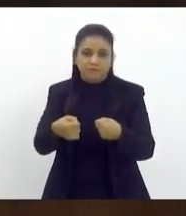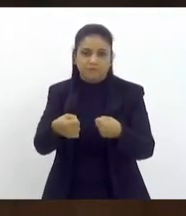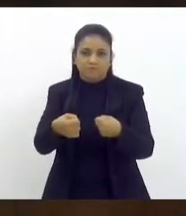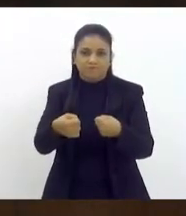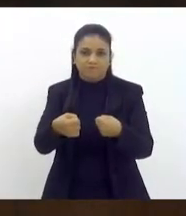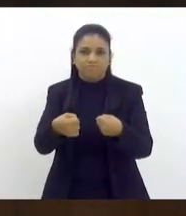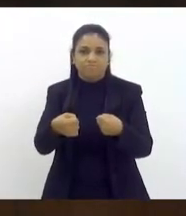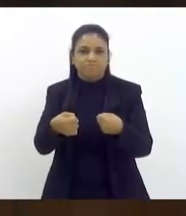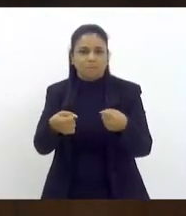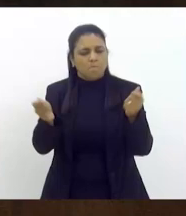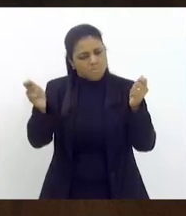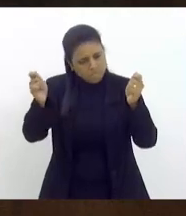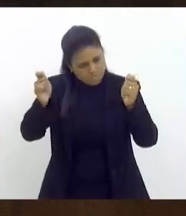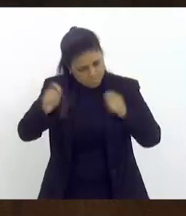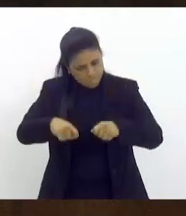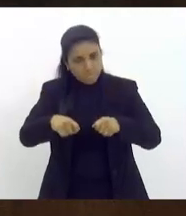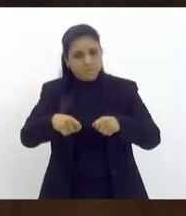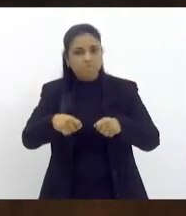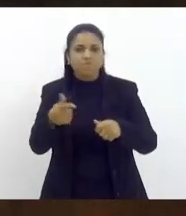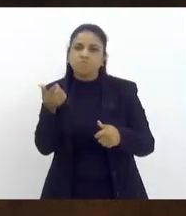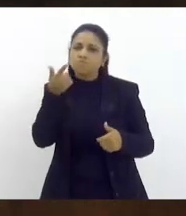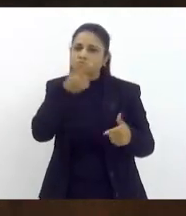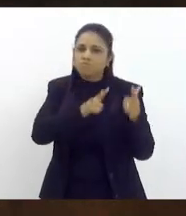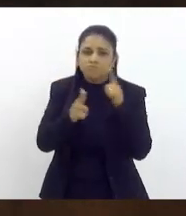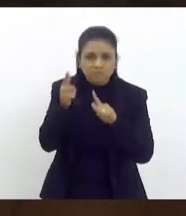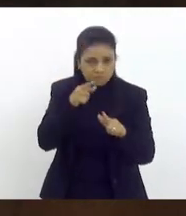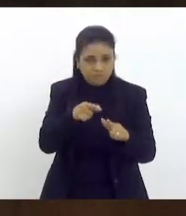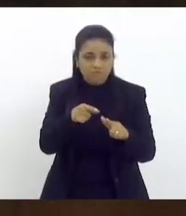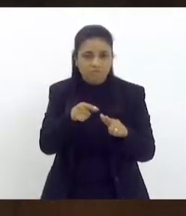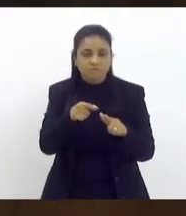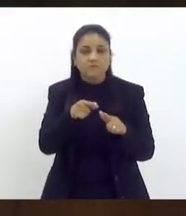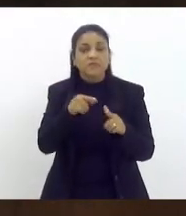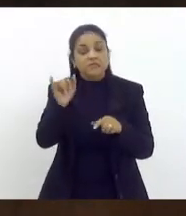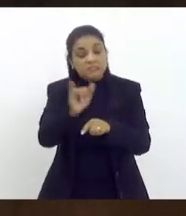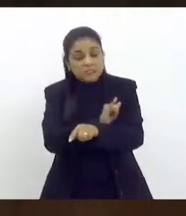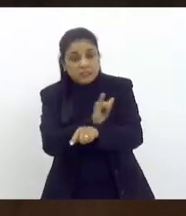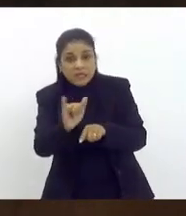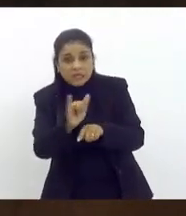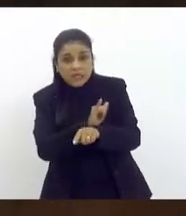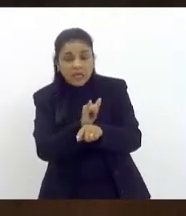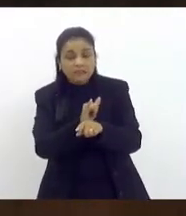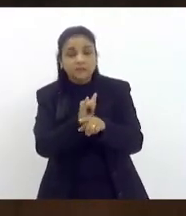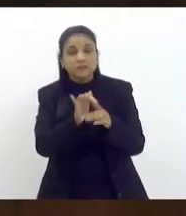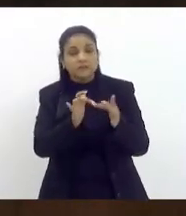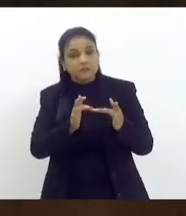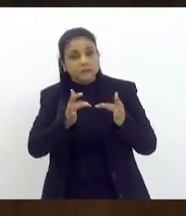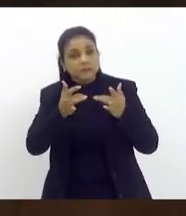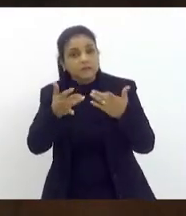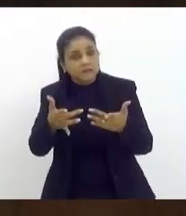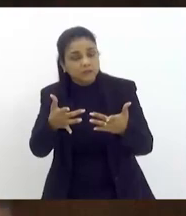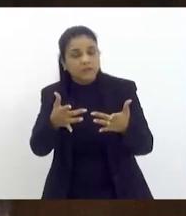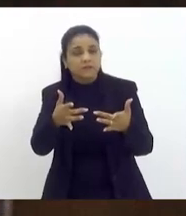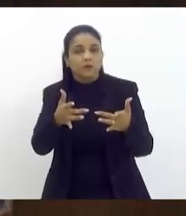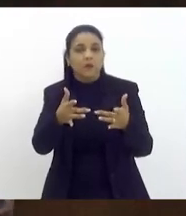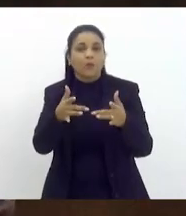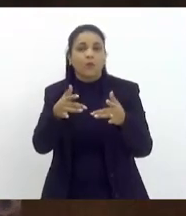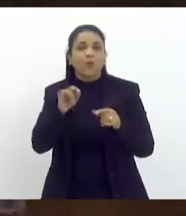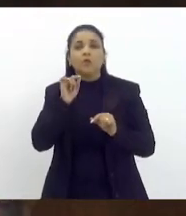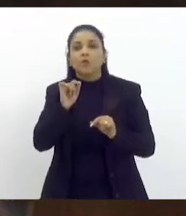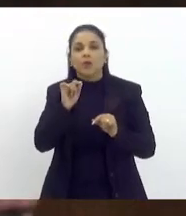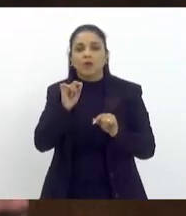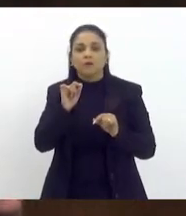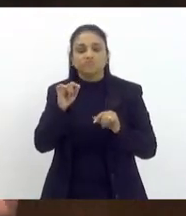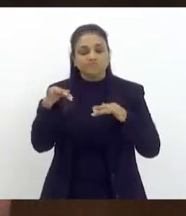possíveis de serem alcançados desde que haja estratégia dedicação e mais do que tudo urbanidade